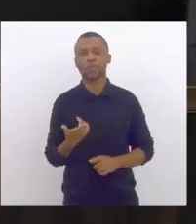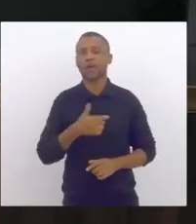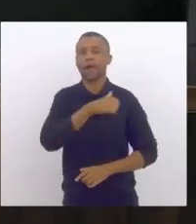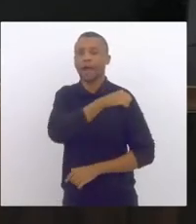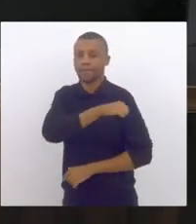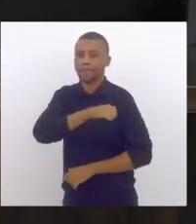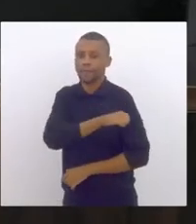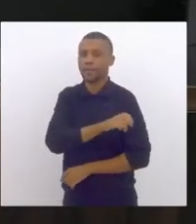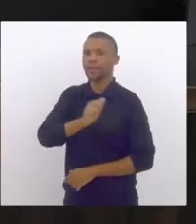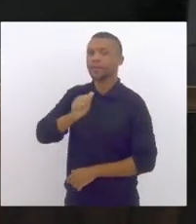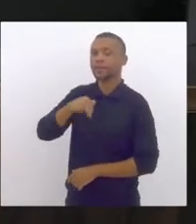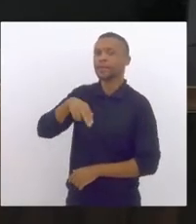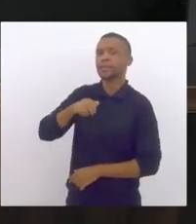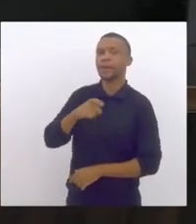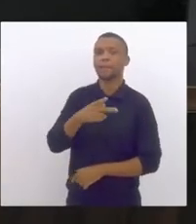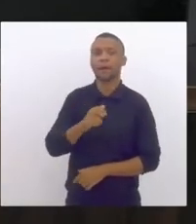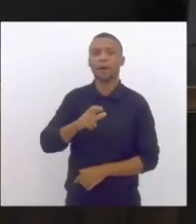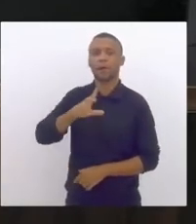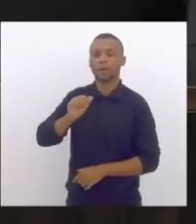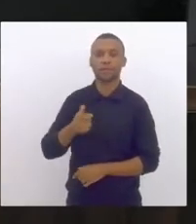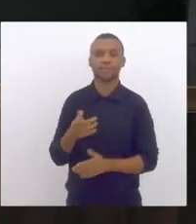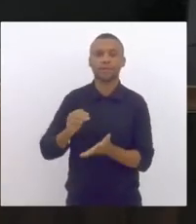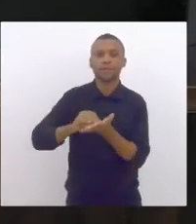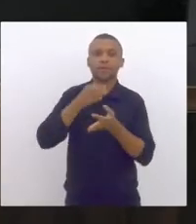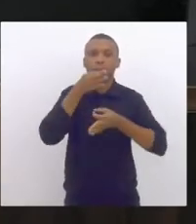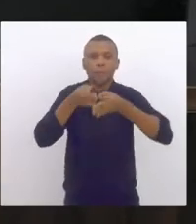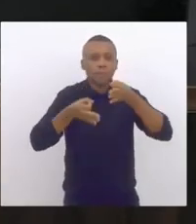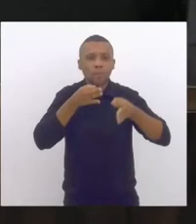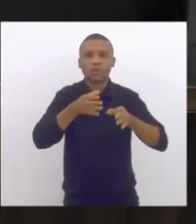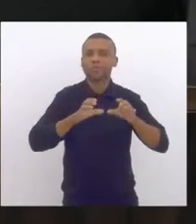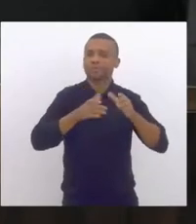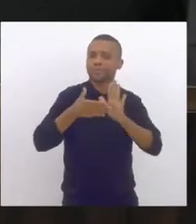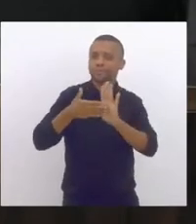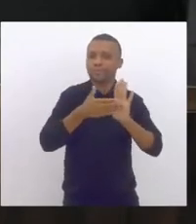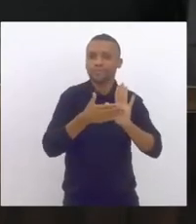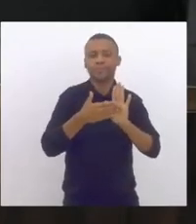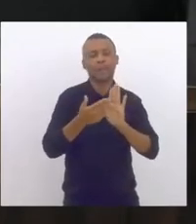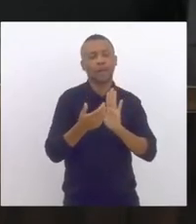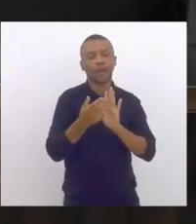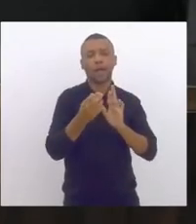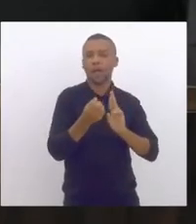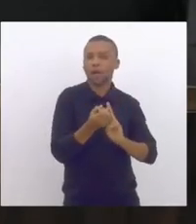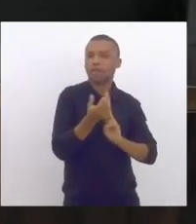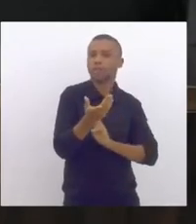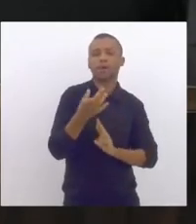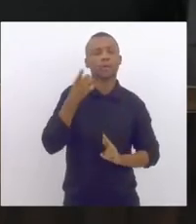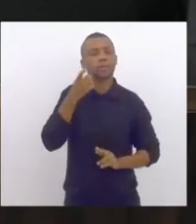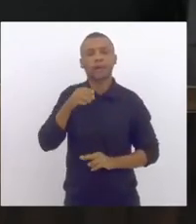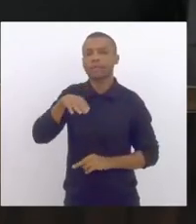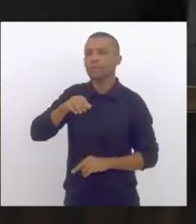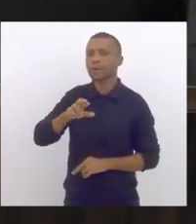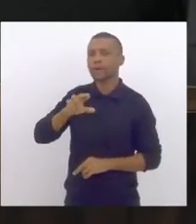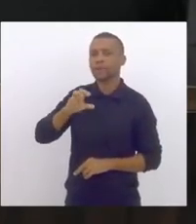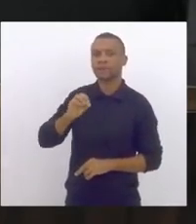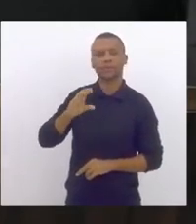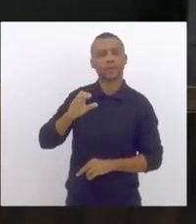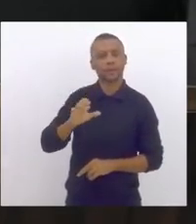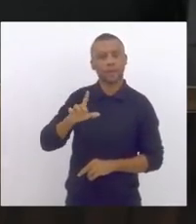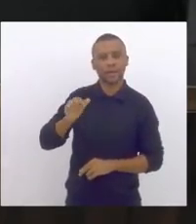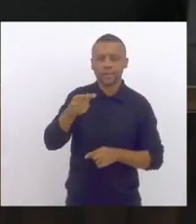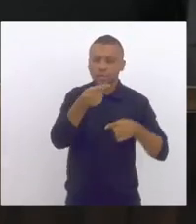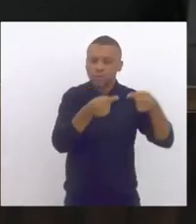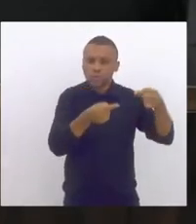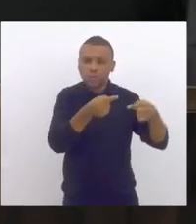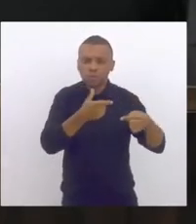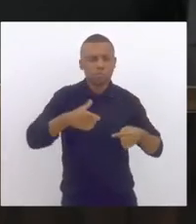Lustosa. Parecer da Comissão de Normas Internas e Proposições Externas, favorável ao relator, deputado Márcio Canella. Em discussão, não havendo que